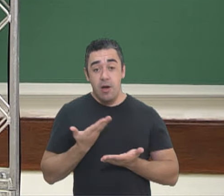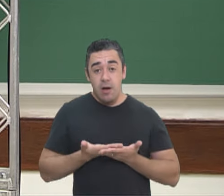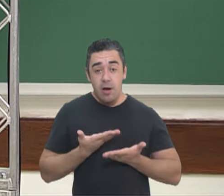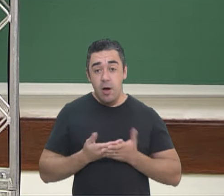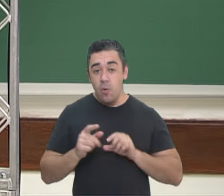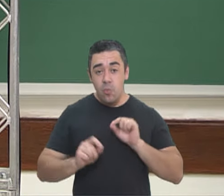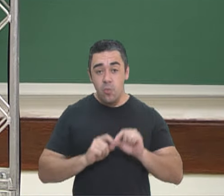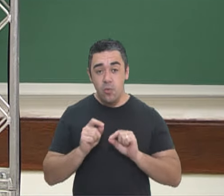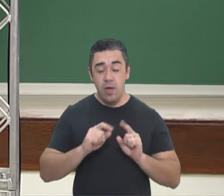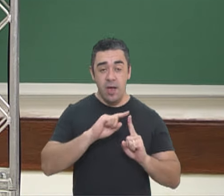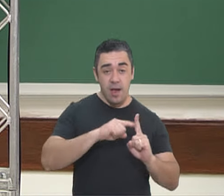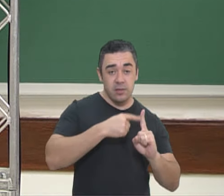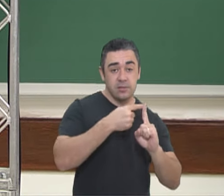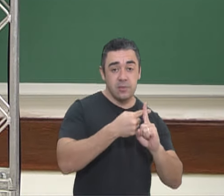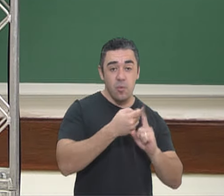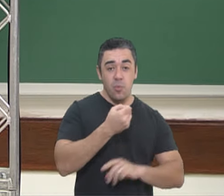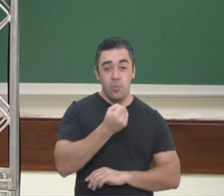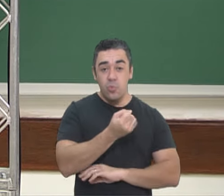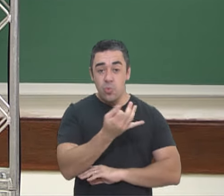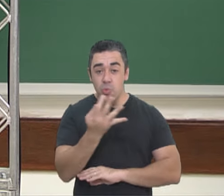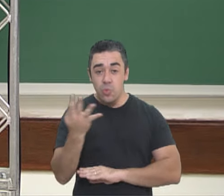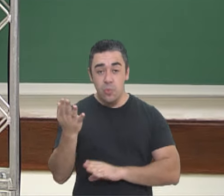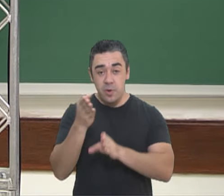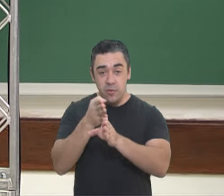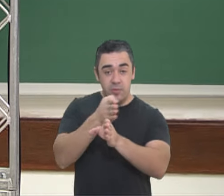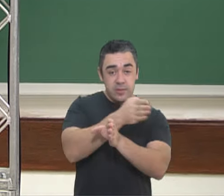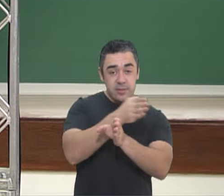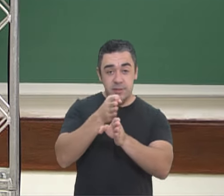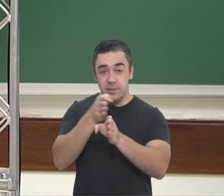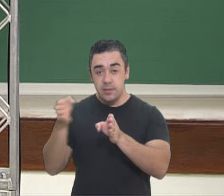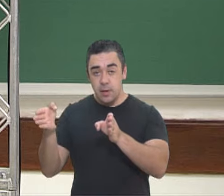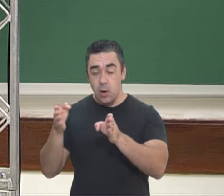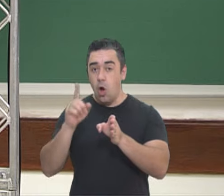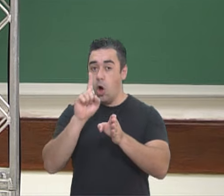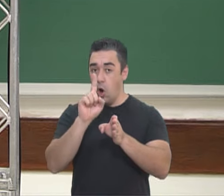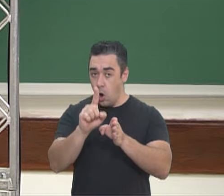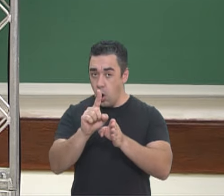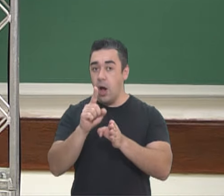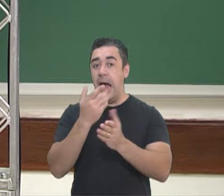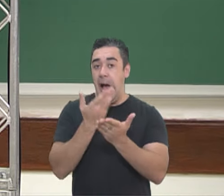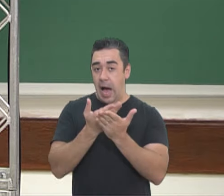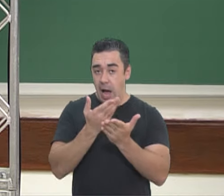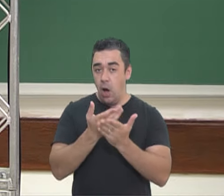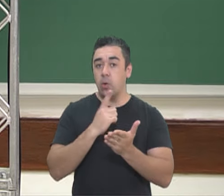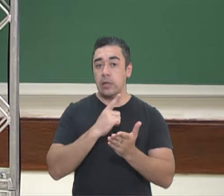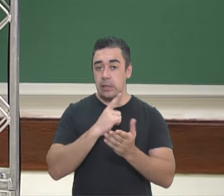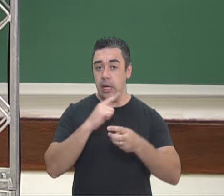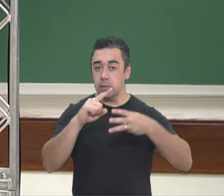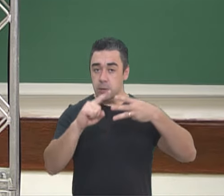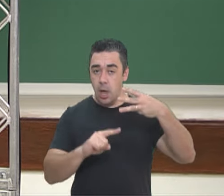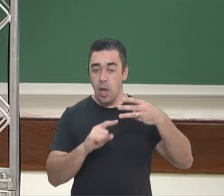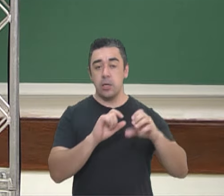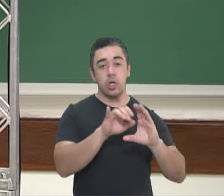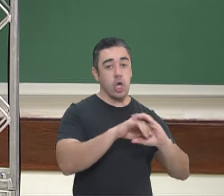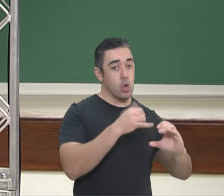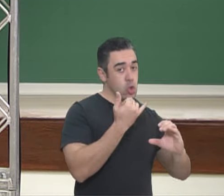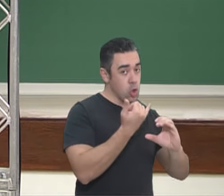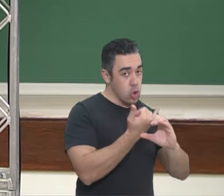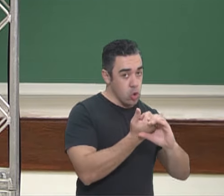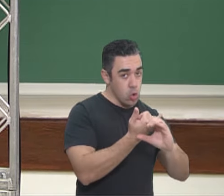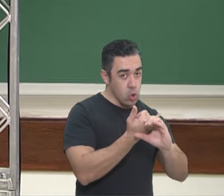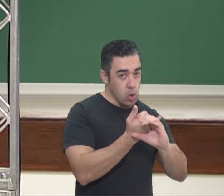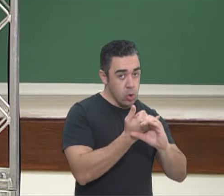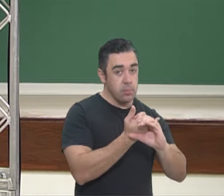sobre adição de números inteiros. Lembrando que essa aula está disponível em 3 canais. Está disponível no YouTube, lá na internet,